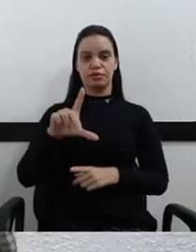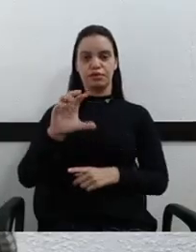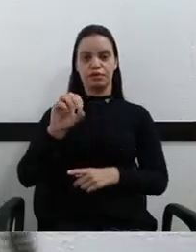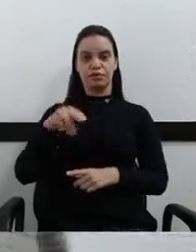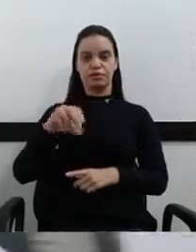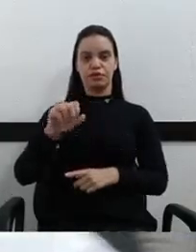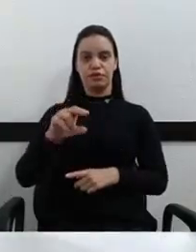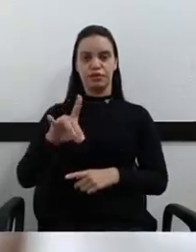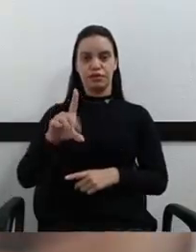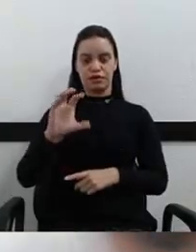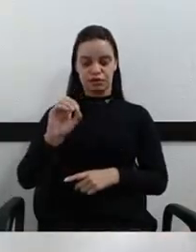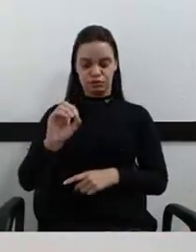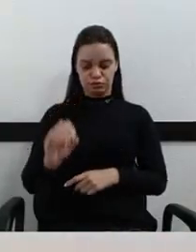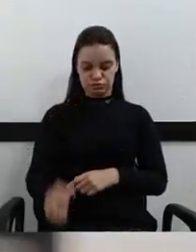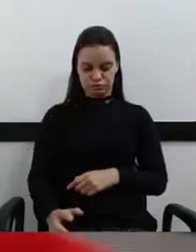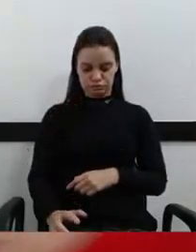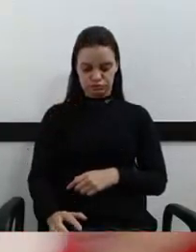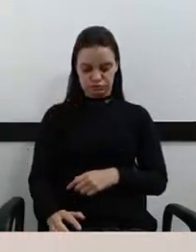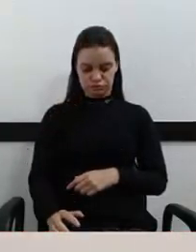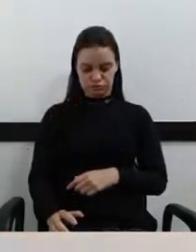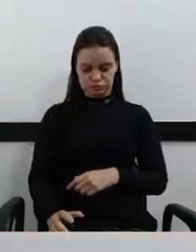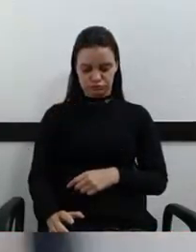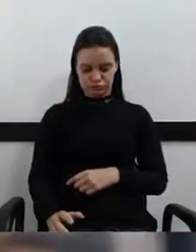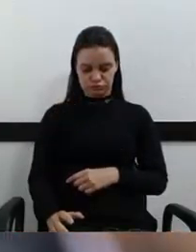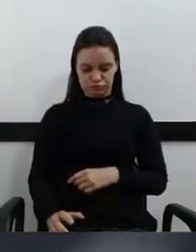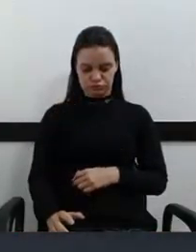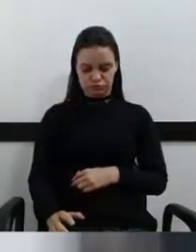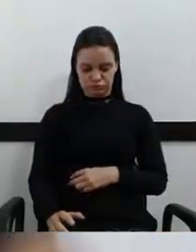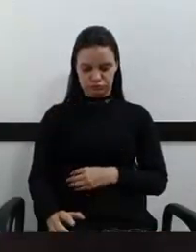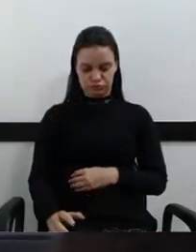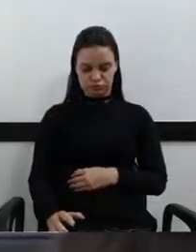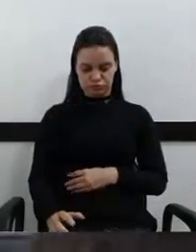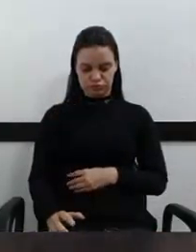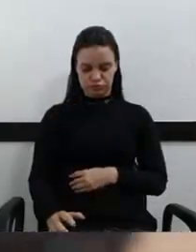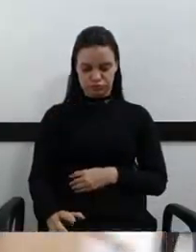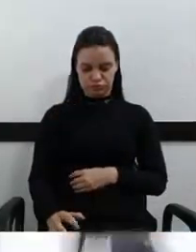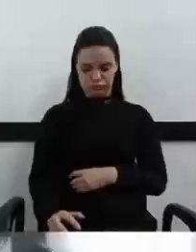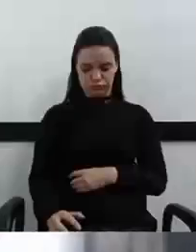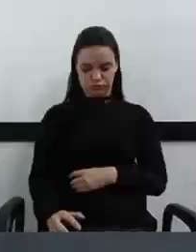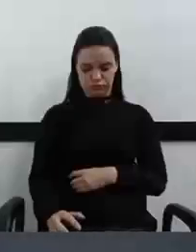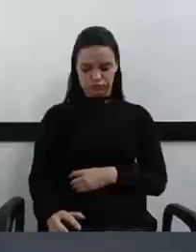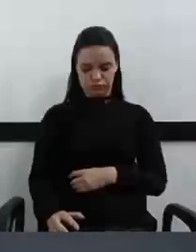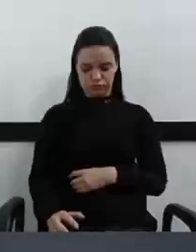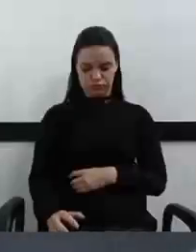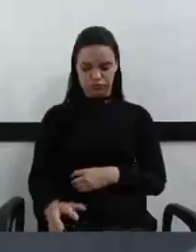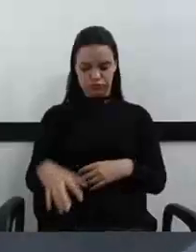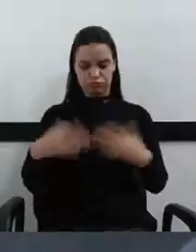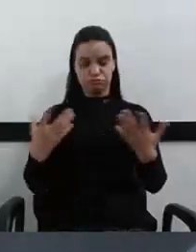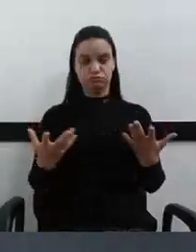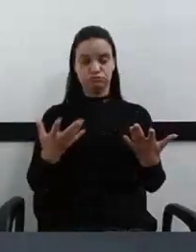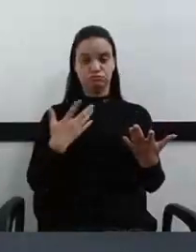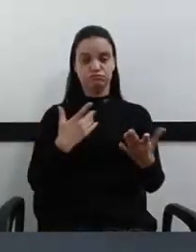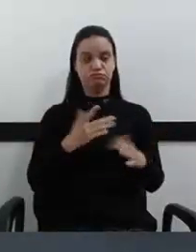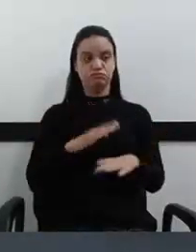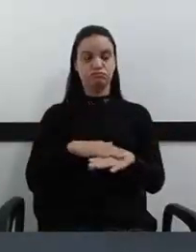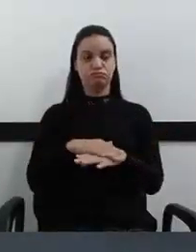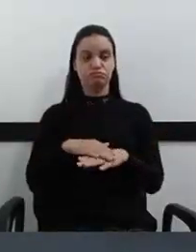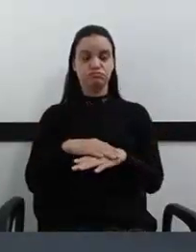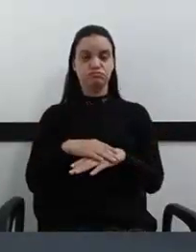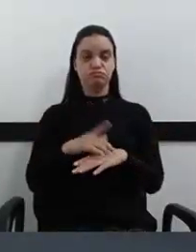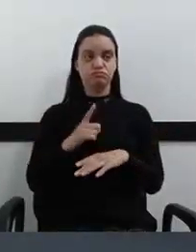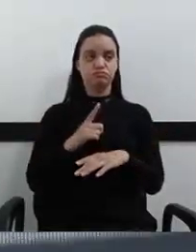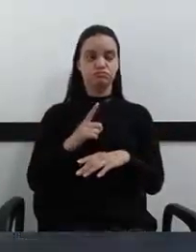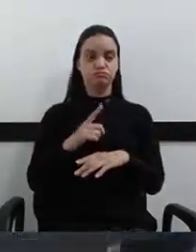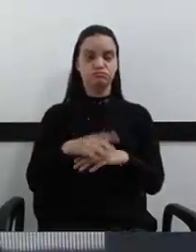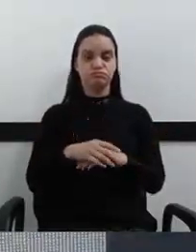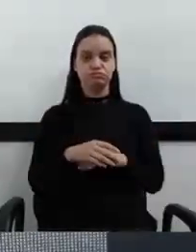com a palavra. Presidente, senhora, Presidente, senhoras conselheiras e senhores conselheiros, trata-se de proposta de